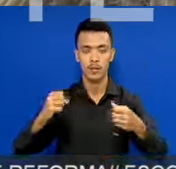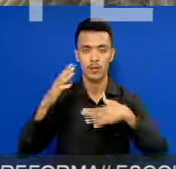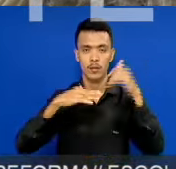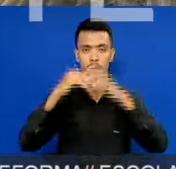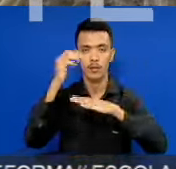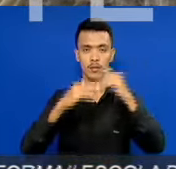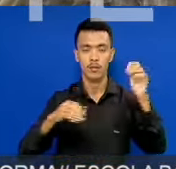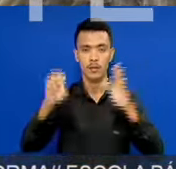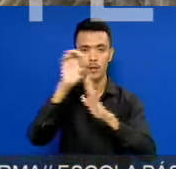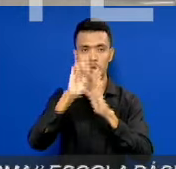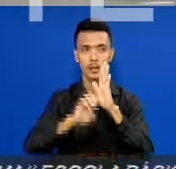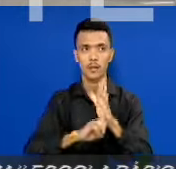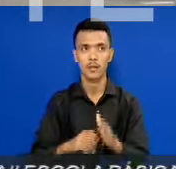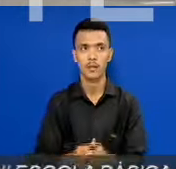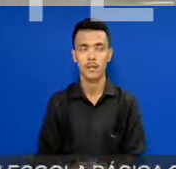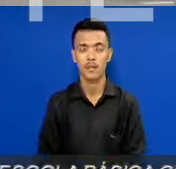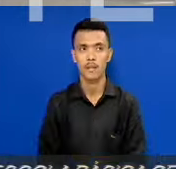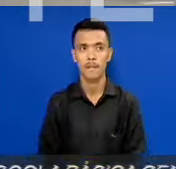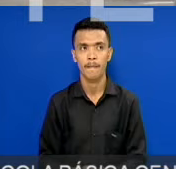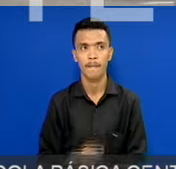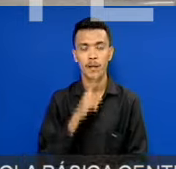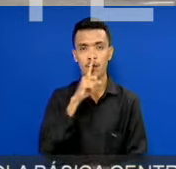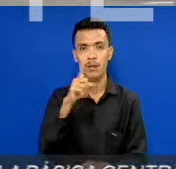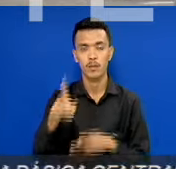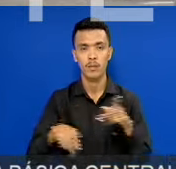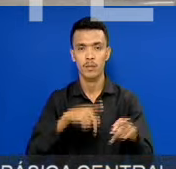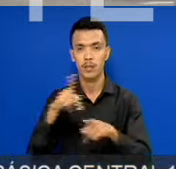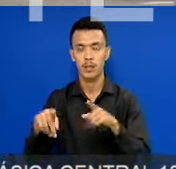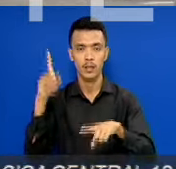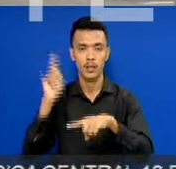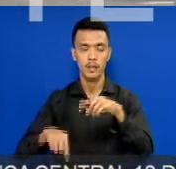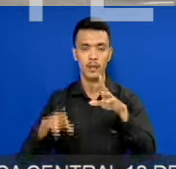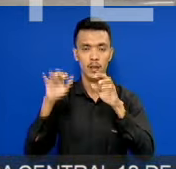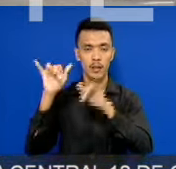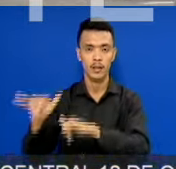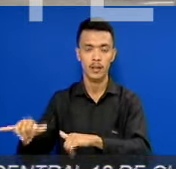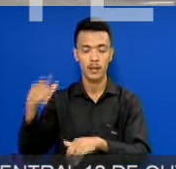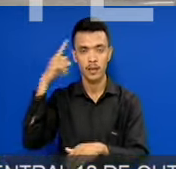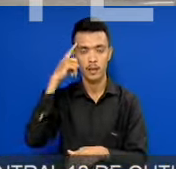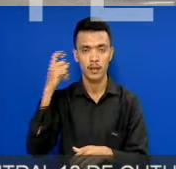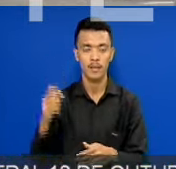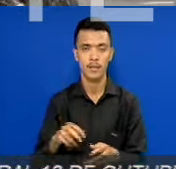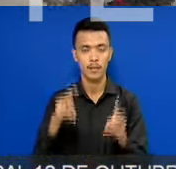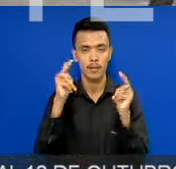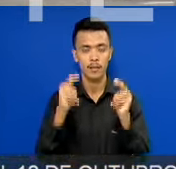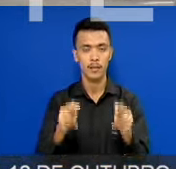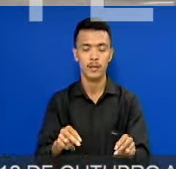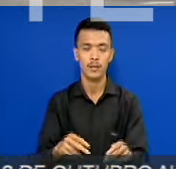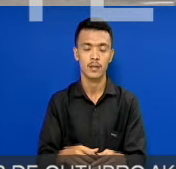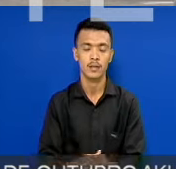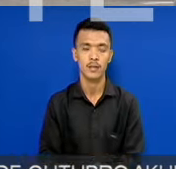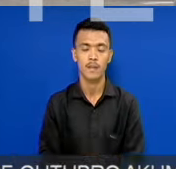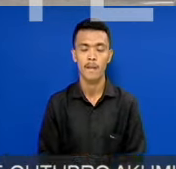e Estado. A moda, né? Lolos comunidades se labela e relaxa, mas pronto, tamba necessidade se labela e relaxa, se labela um, sei lá, se labela